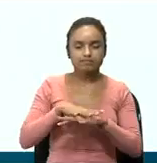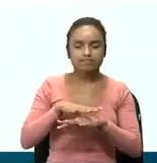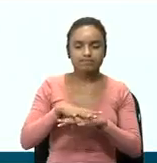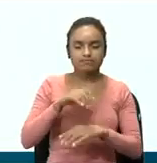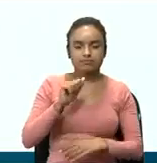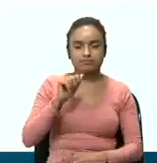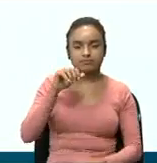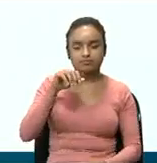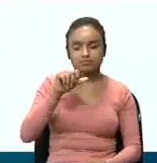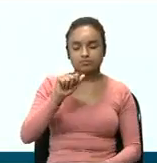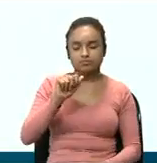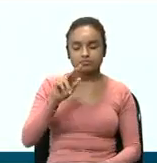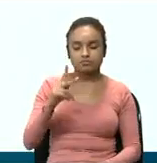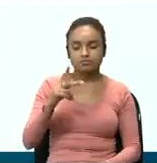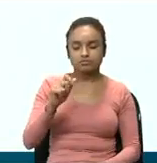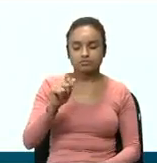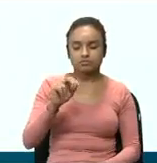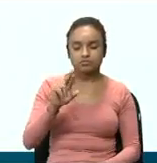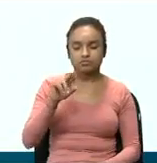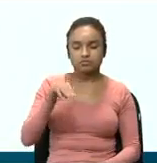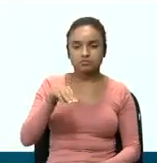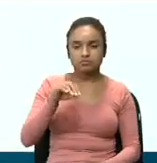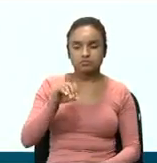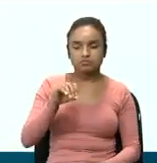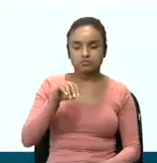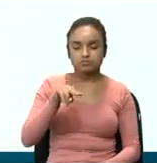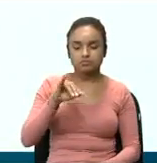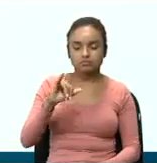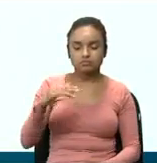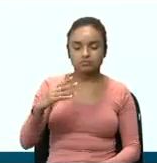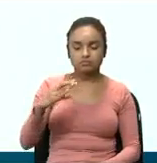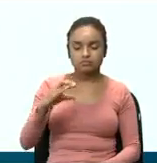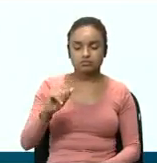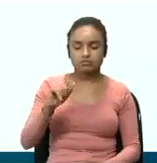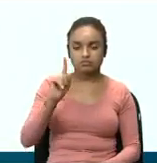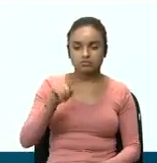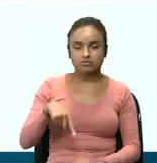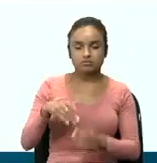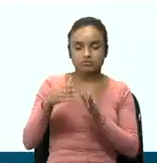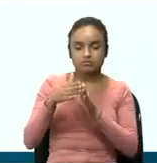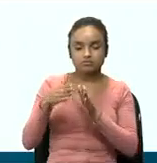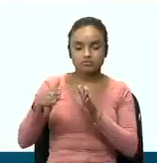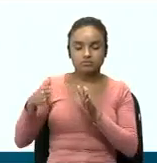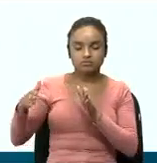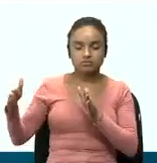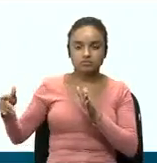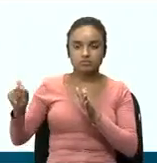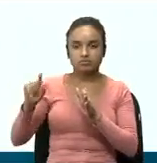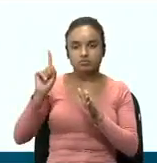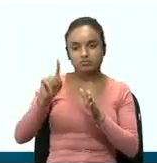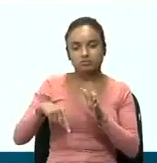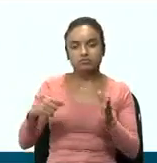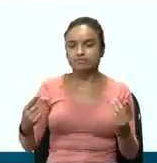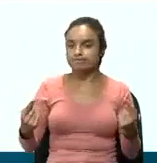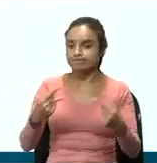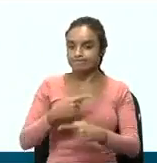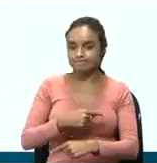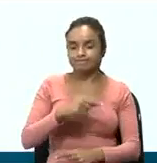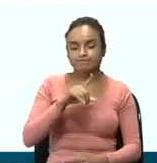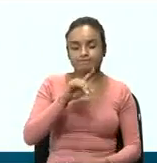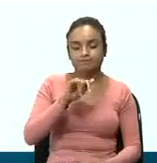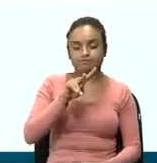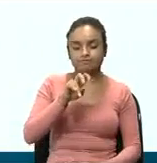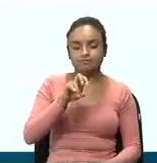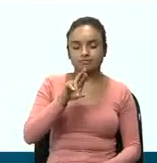Essa é a série harmônica. E a série harmônica é uma série que diverge. Então eu